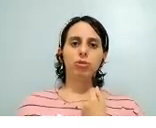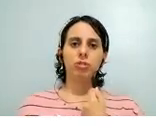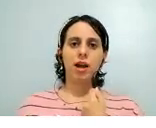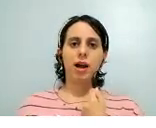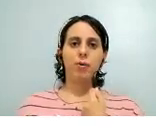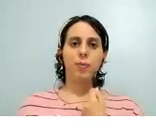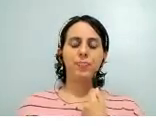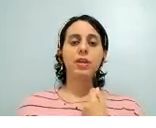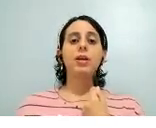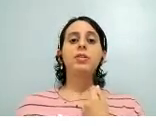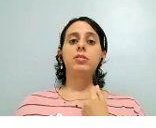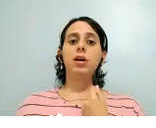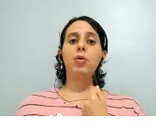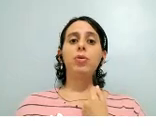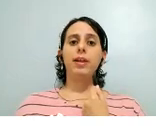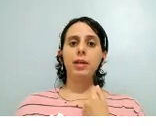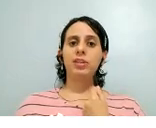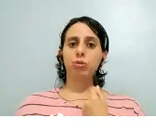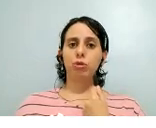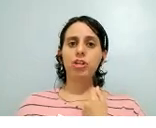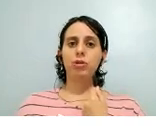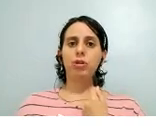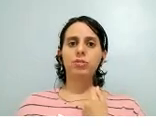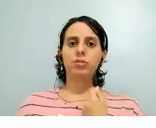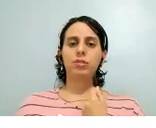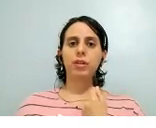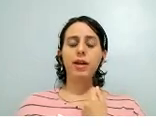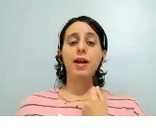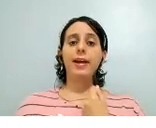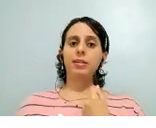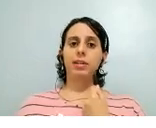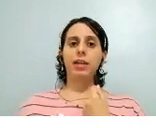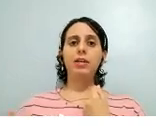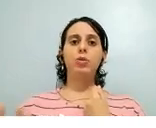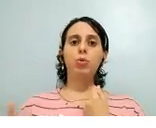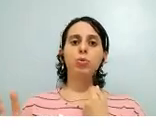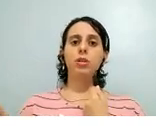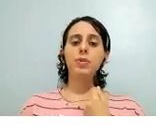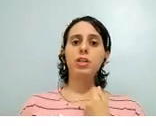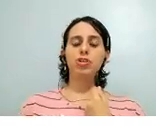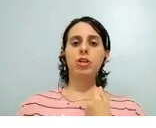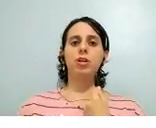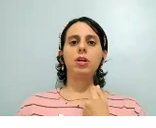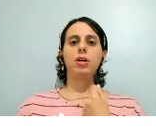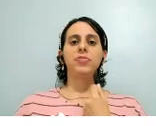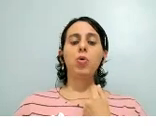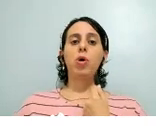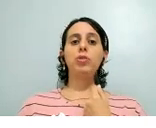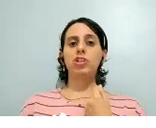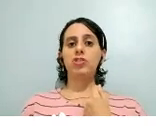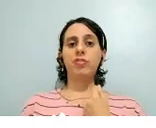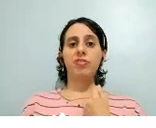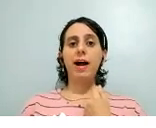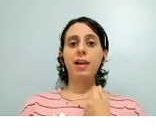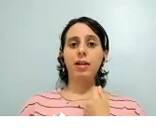Distanciamento social. Então, lembra das gotículas, né? Ela tem um limite. Então, quando